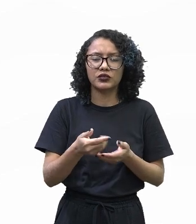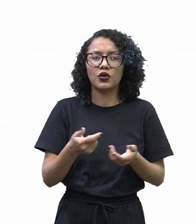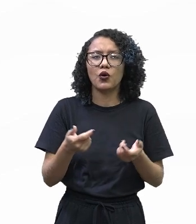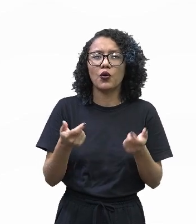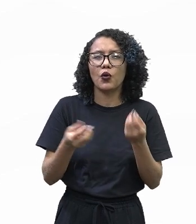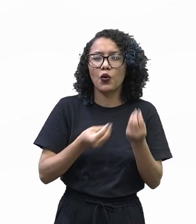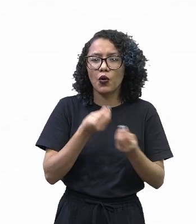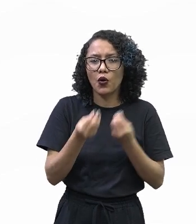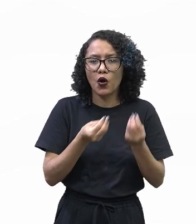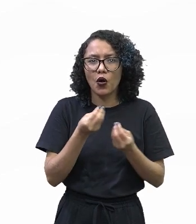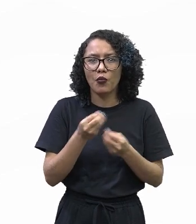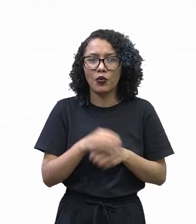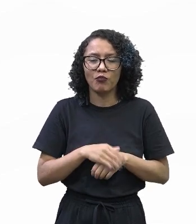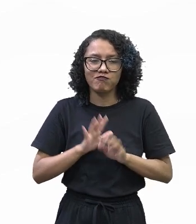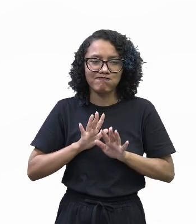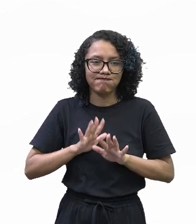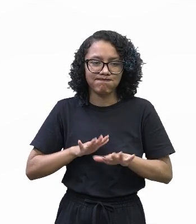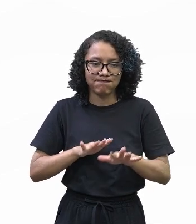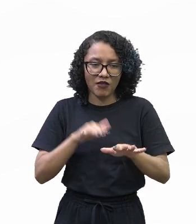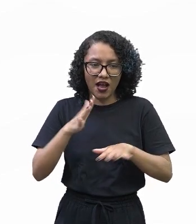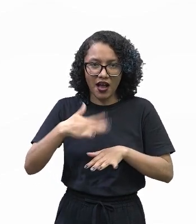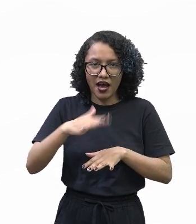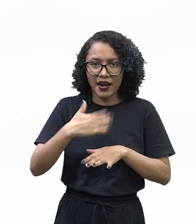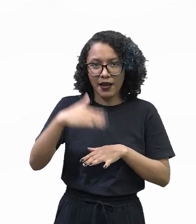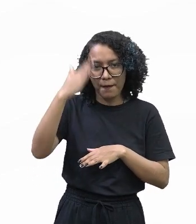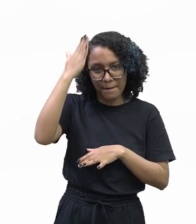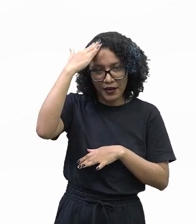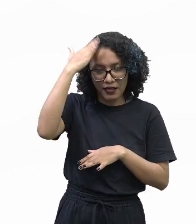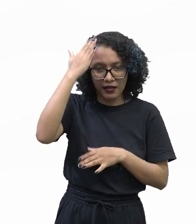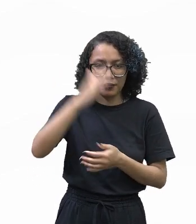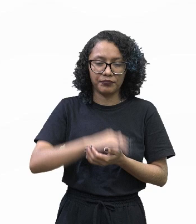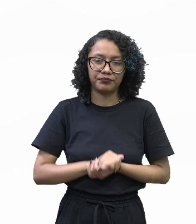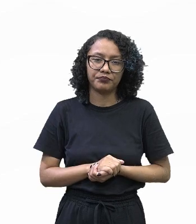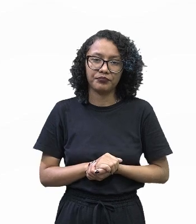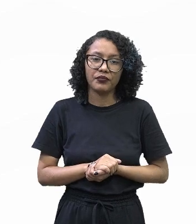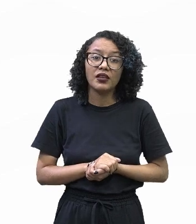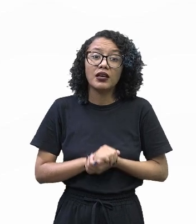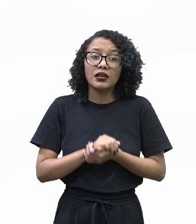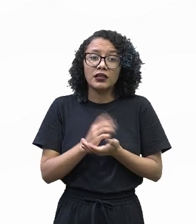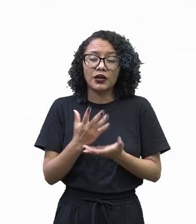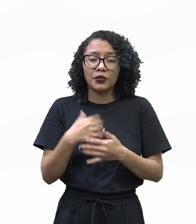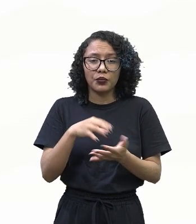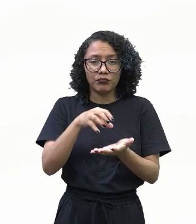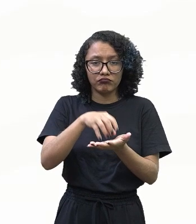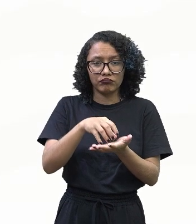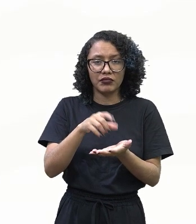entender isso aqui, o que estava acontecendo. A província do Grão-Pará, ela ficava